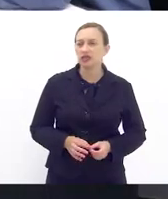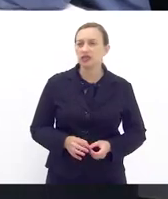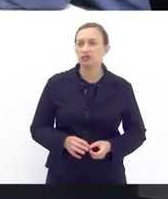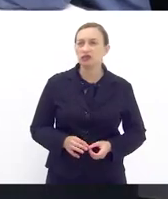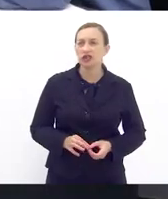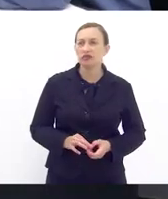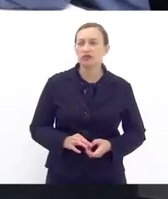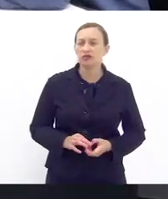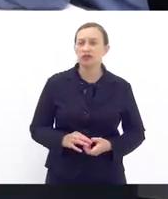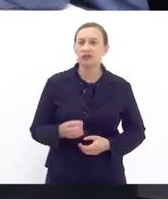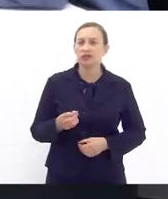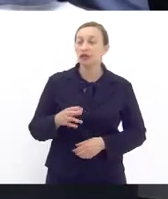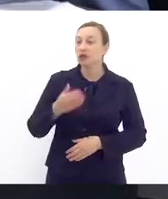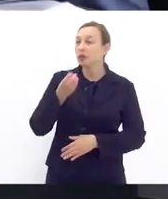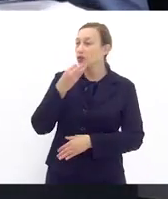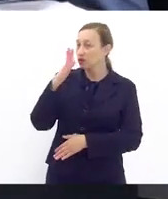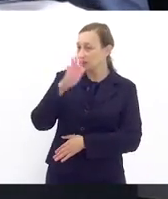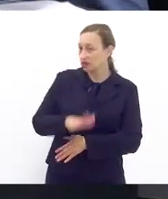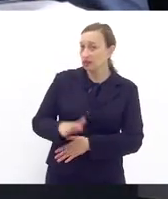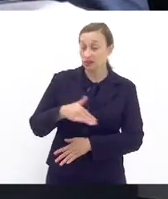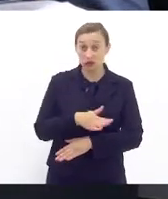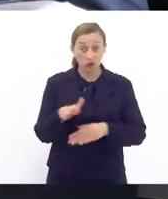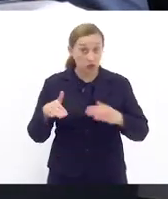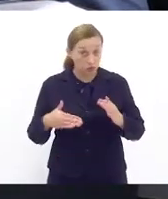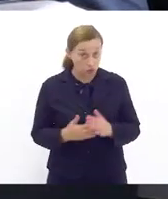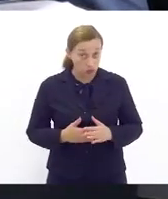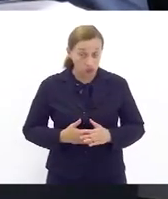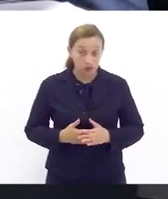Boa tarde a todos